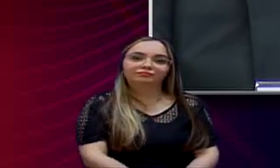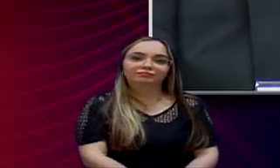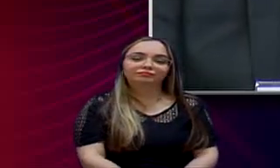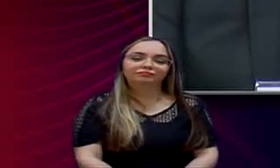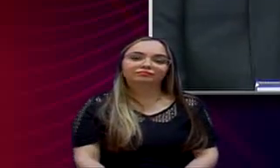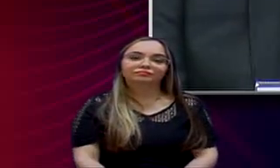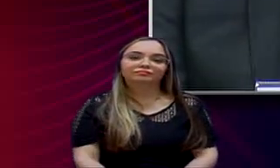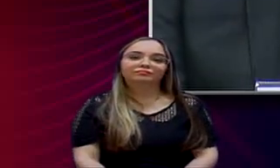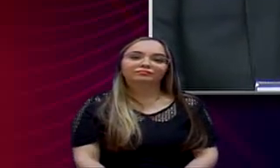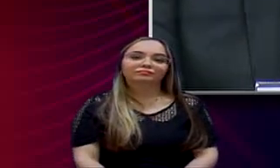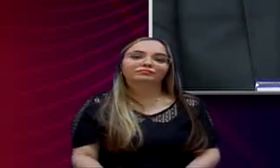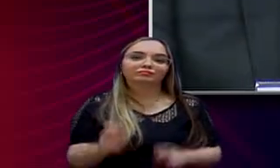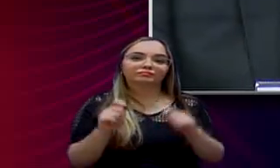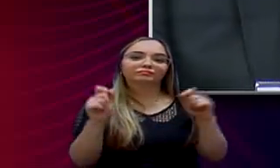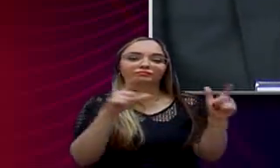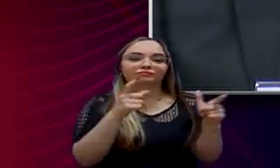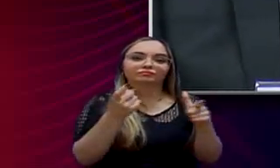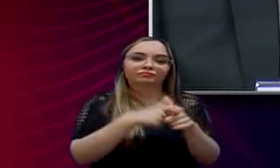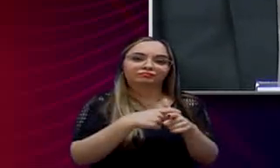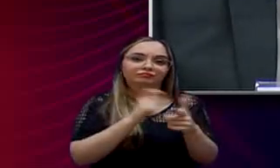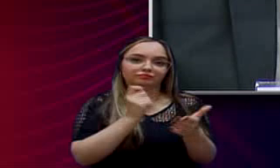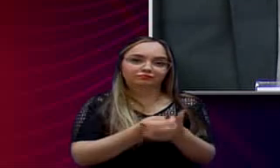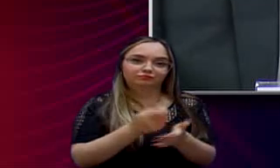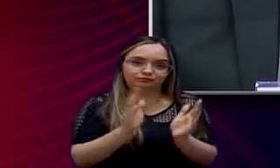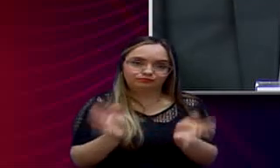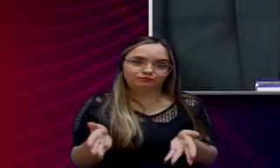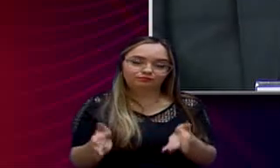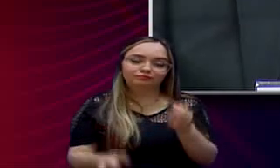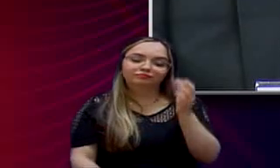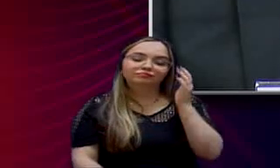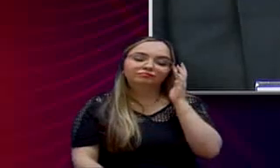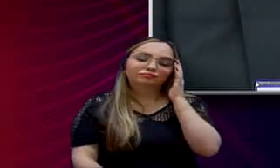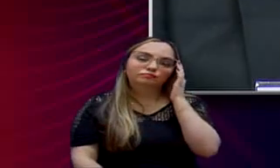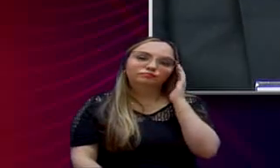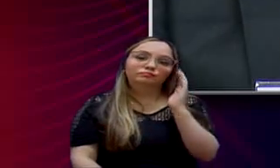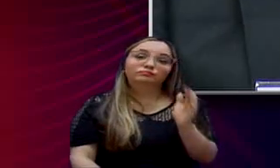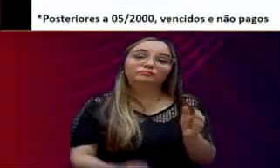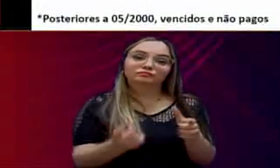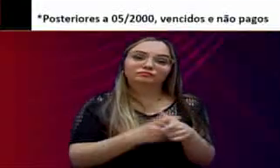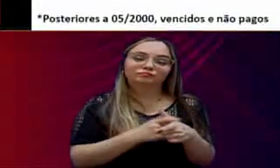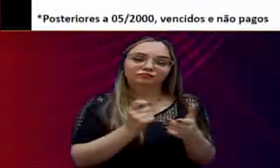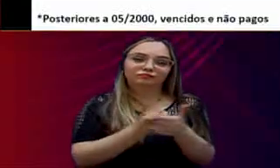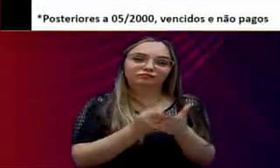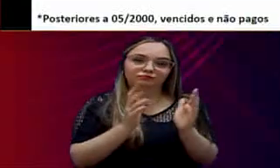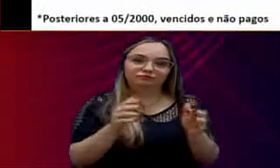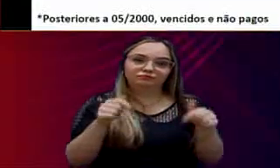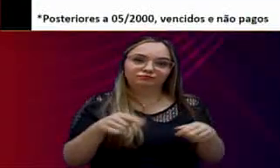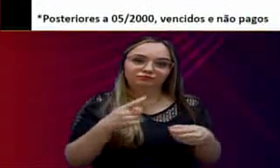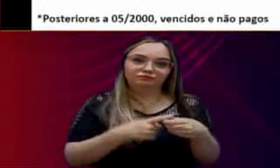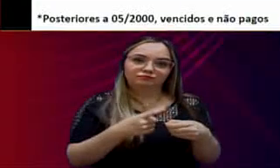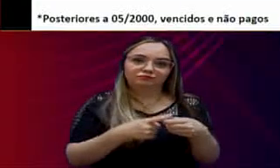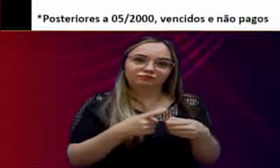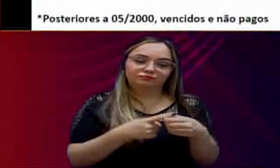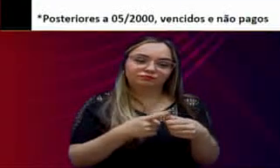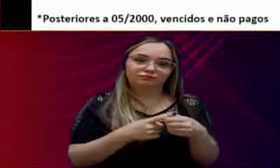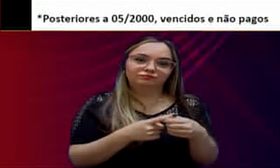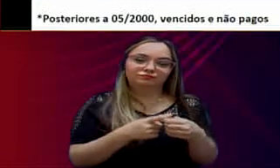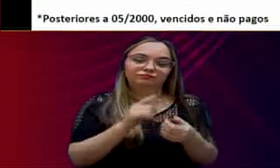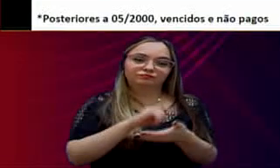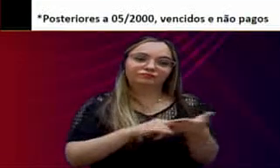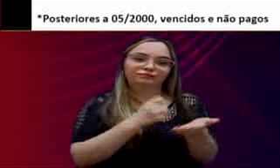bom próximo quadro aqui é dívida consolidada então nós temos aqui a dívida consolidada do município né dívida